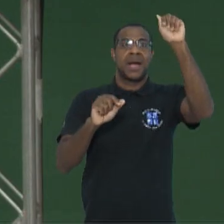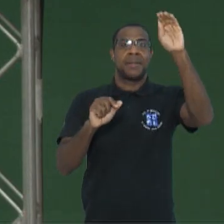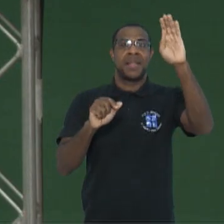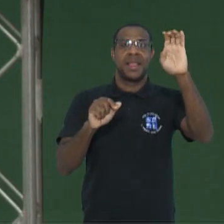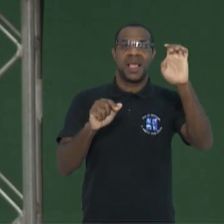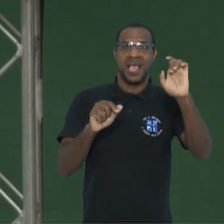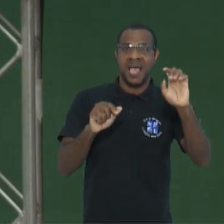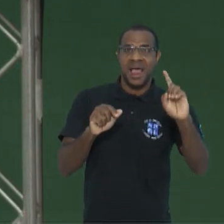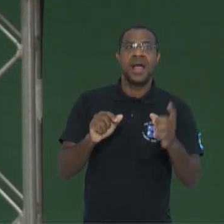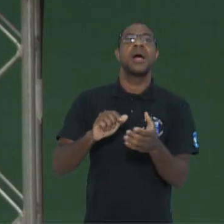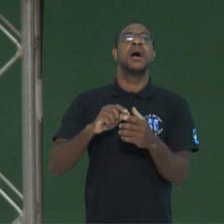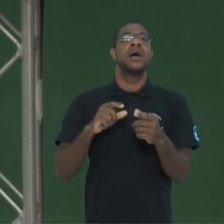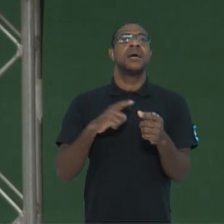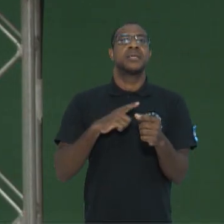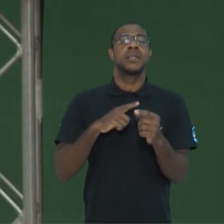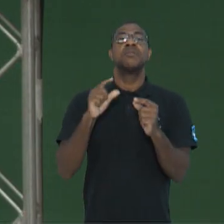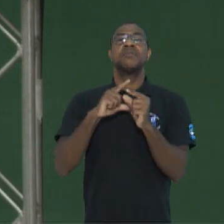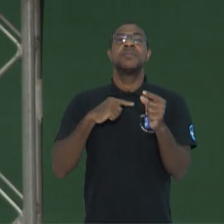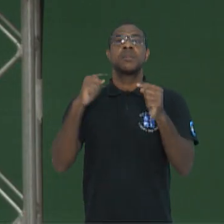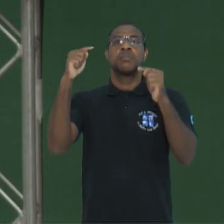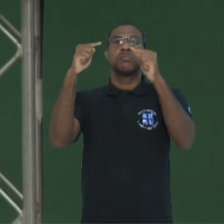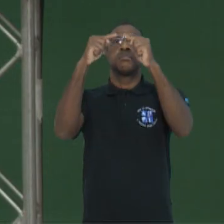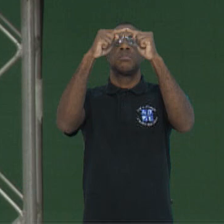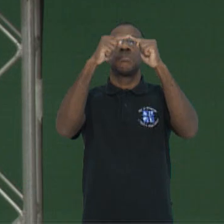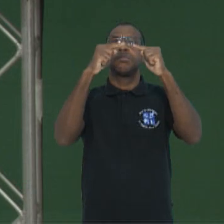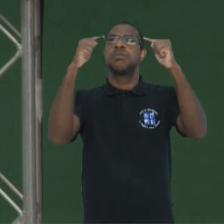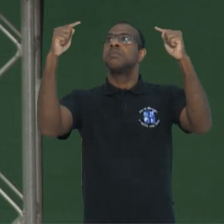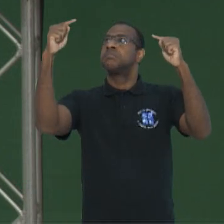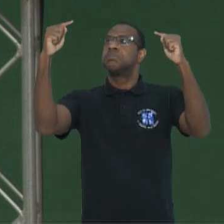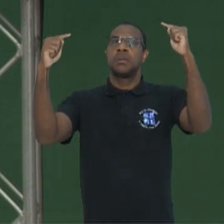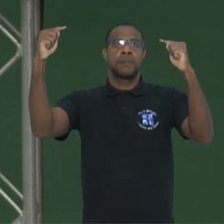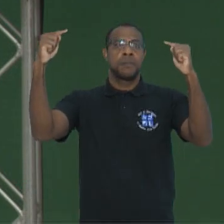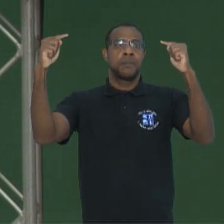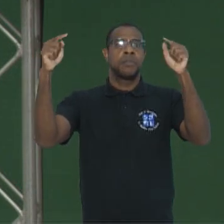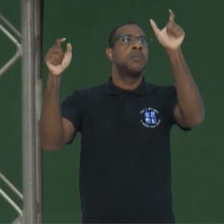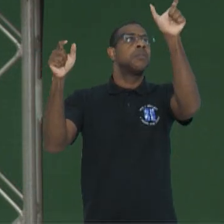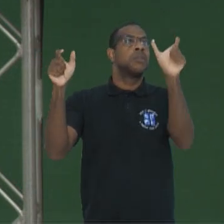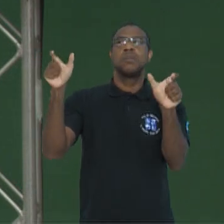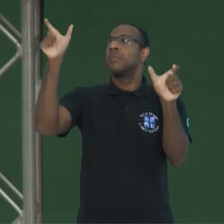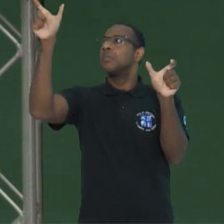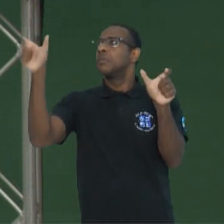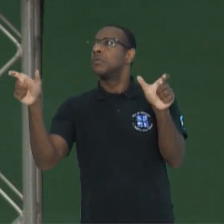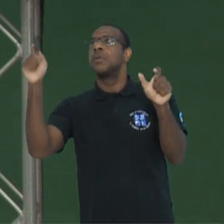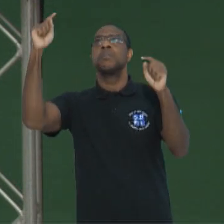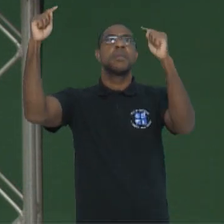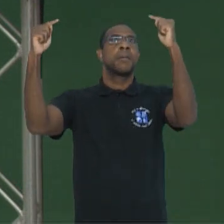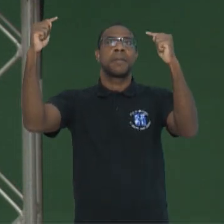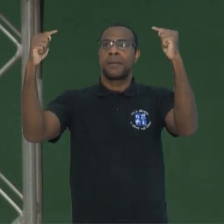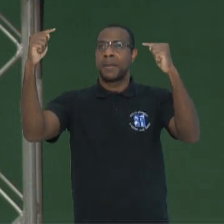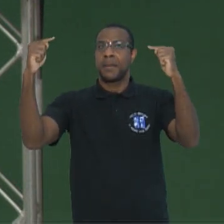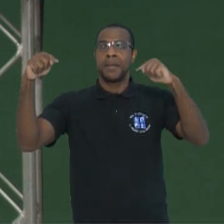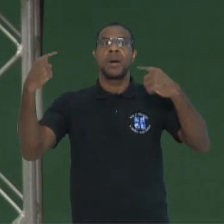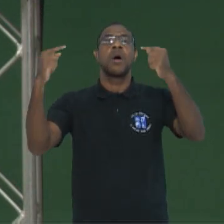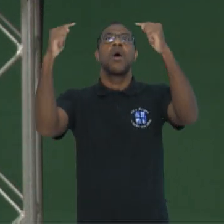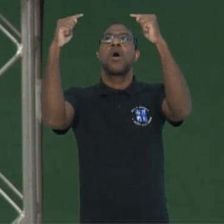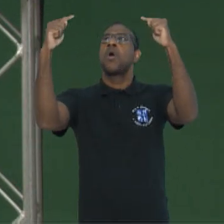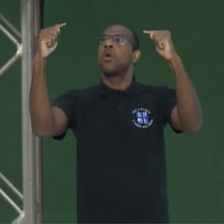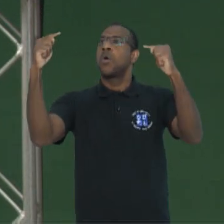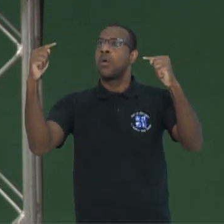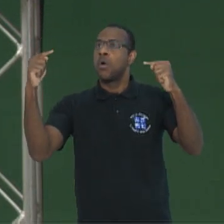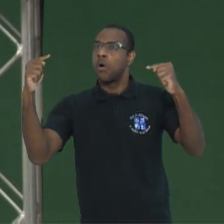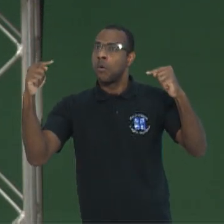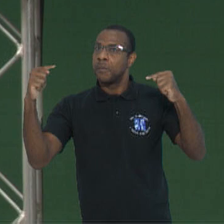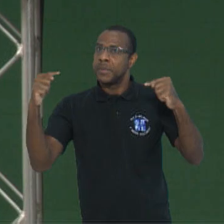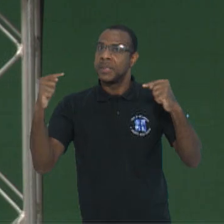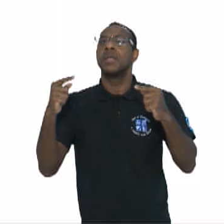relacionar com quem está falando. Cada citação relembra uma pessoa. Vou dar um tempo para vocês responderem e